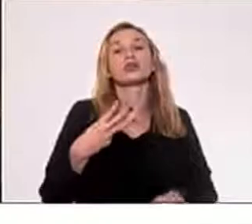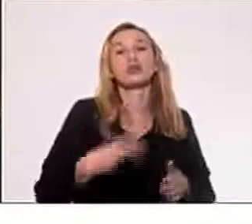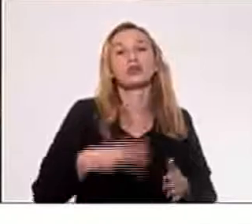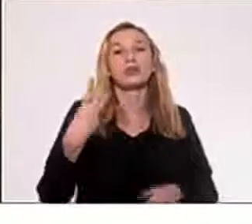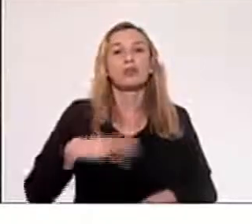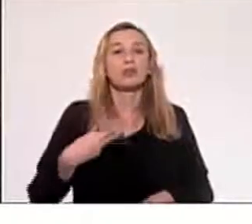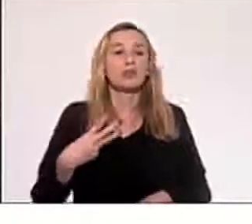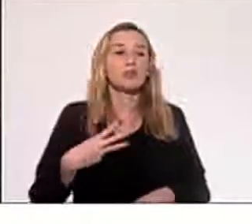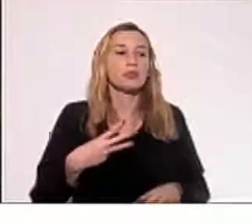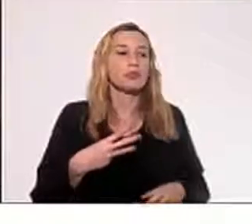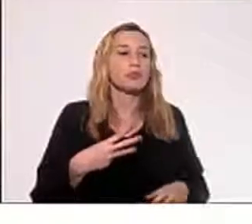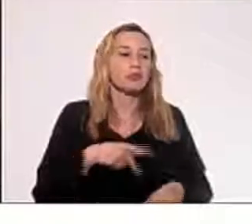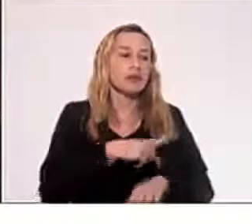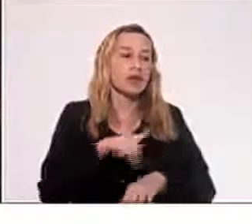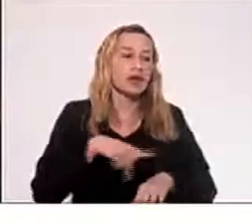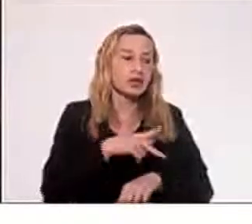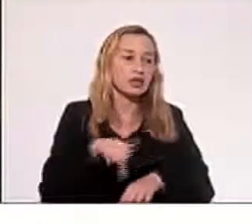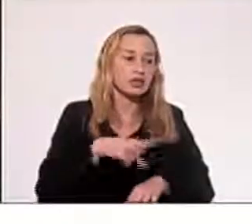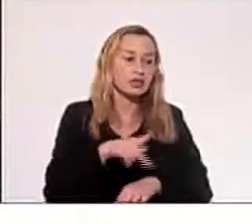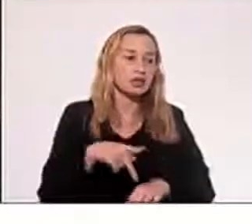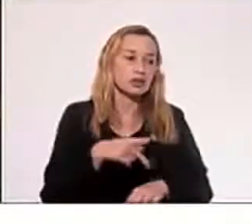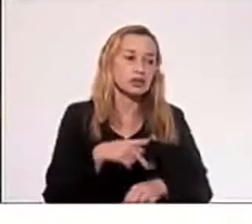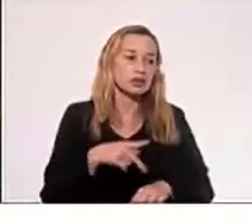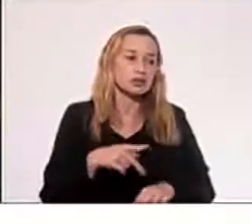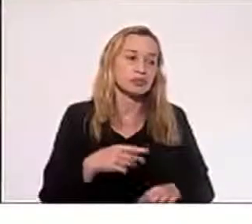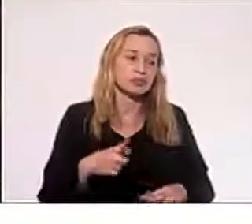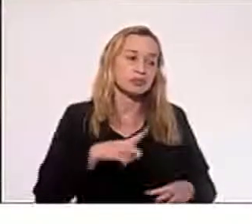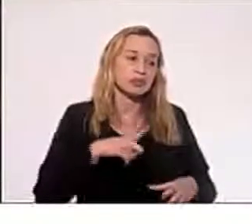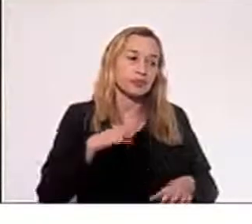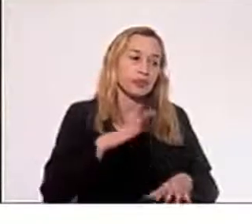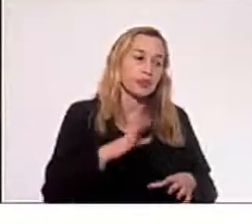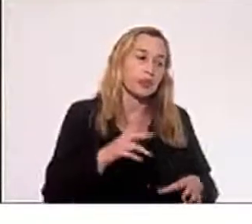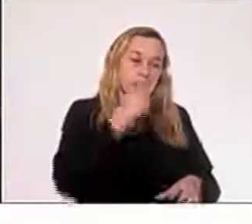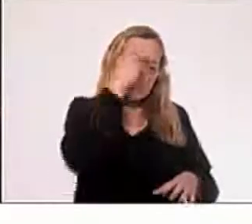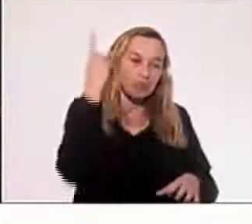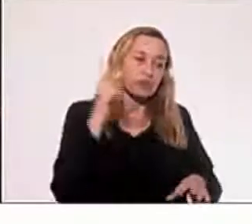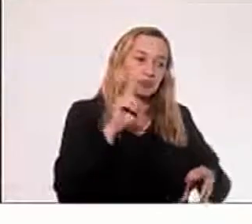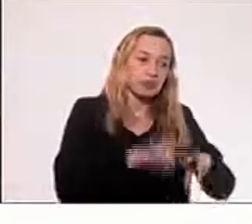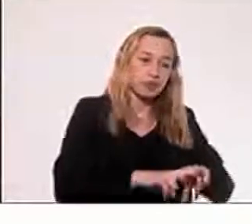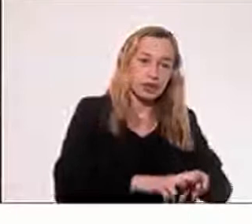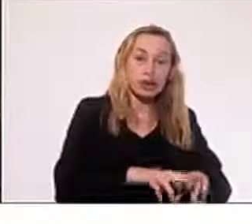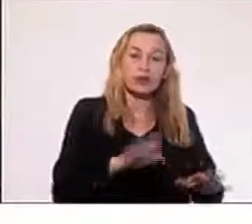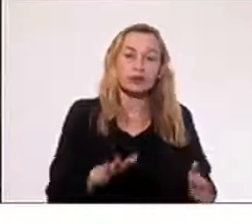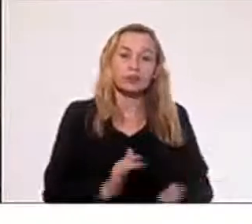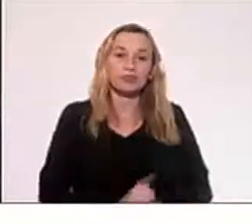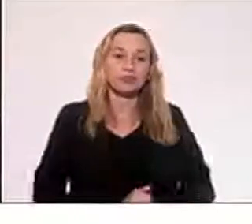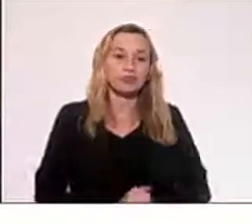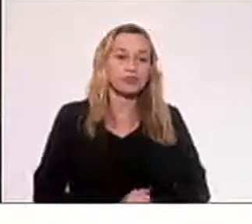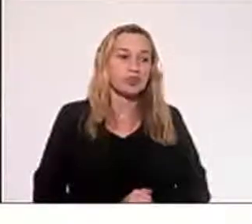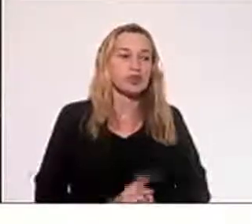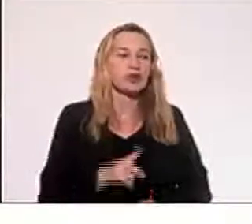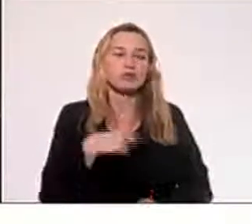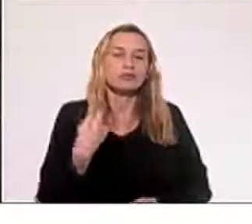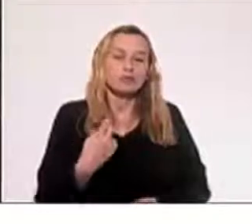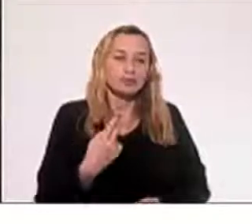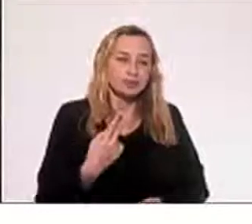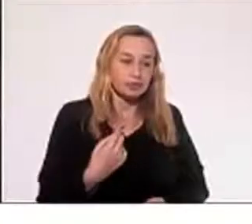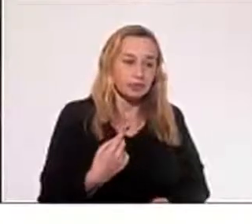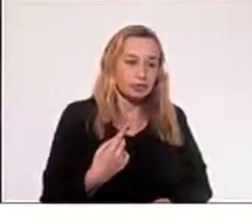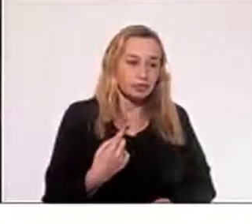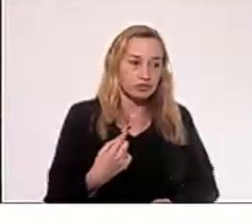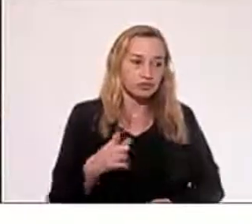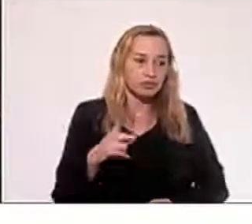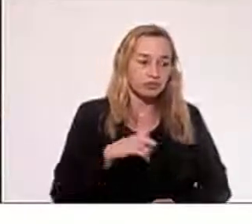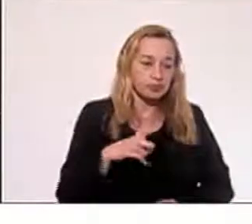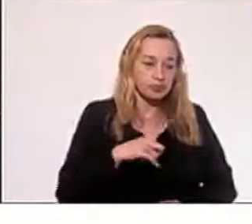planeta, sem que nada disso tenha se tornado uma sociedade segura. Pelo contrário, quando a gente vê, por exemplo, que só